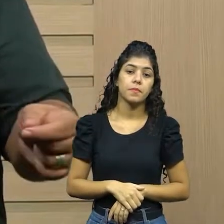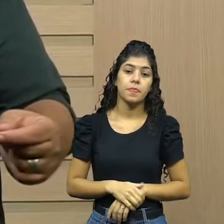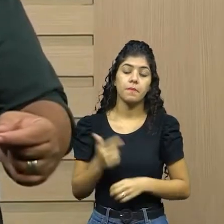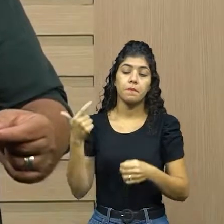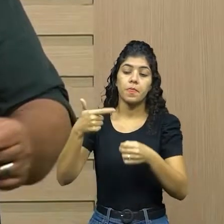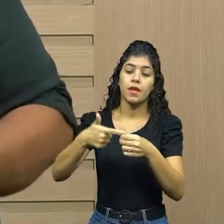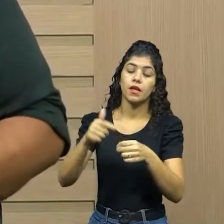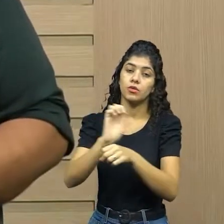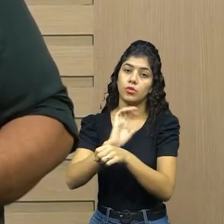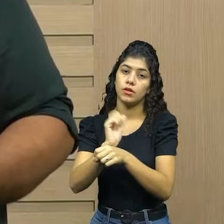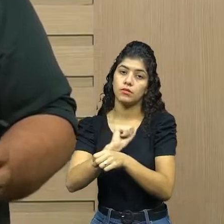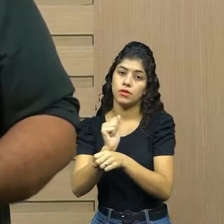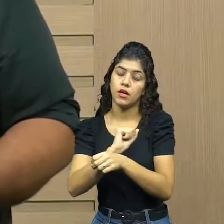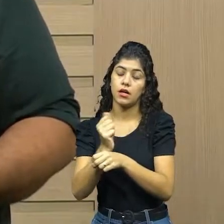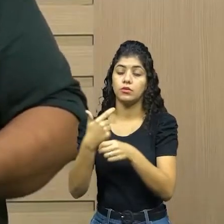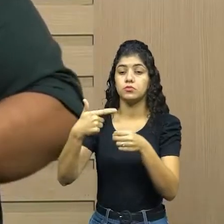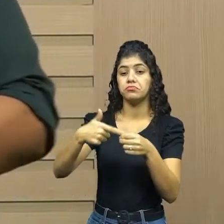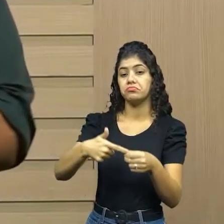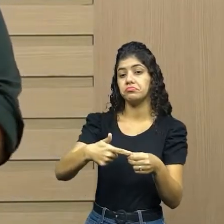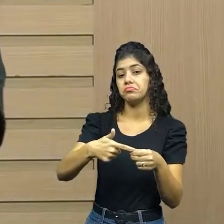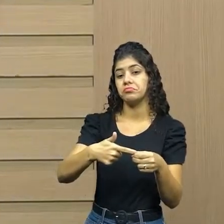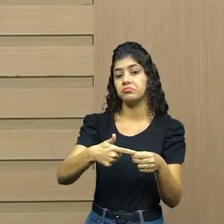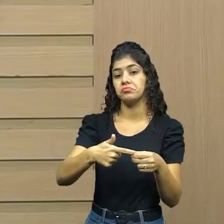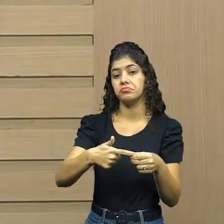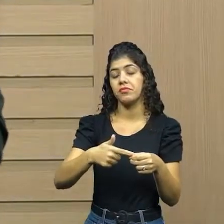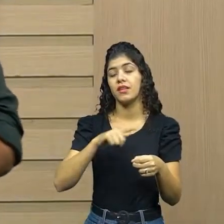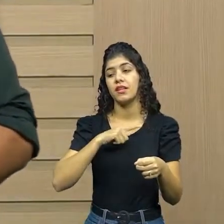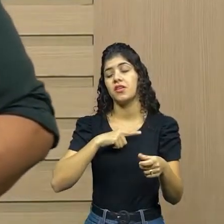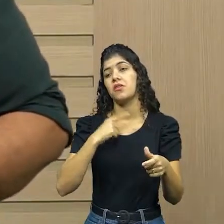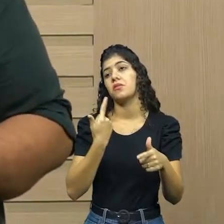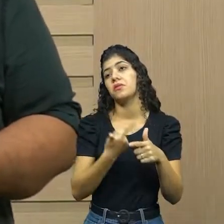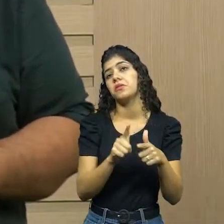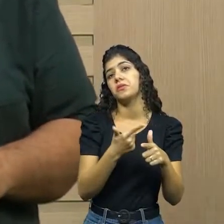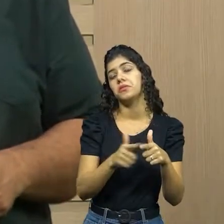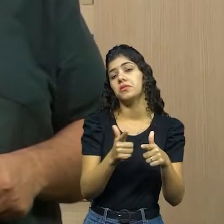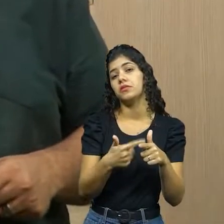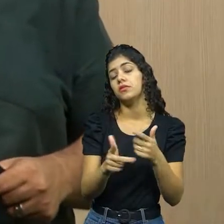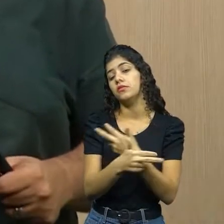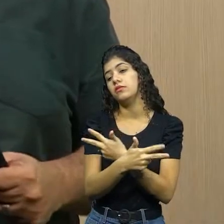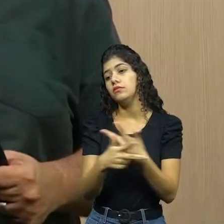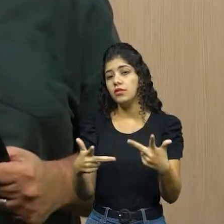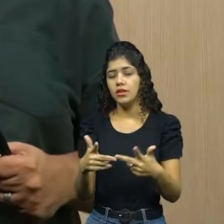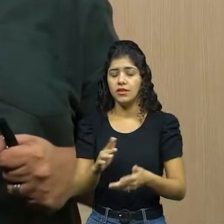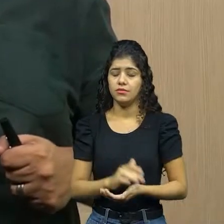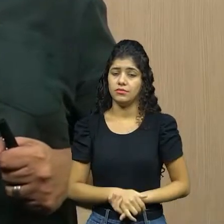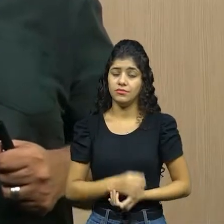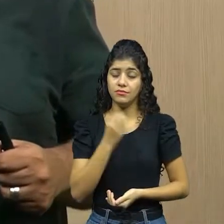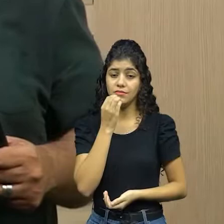carro num posto, meu carro gerou vários problemas,